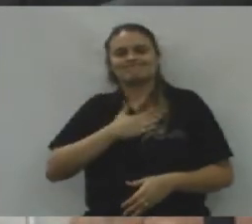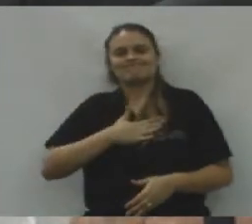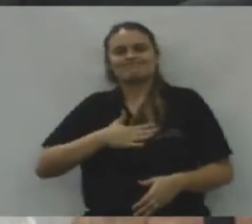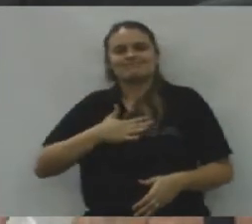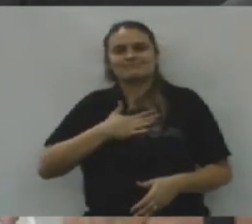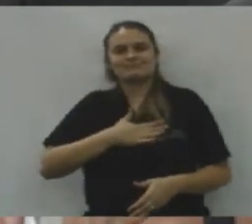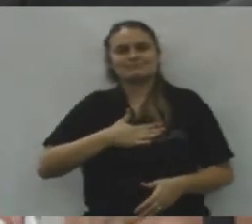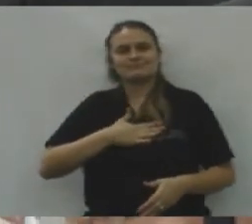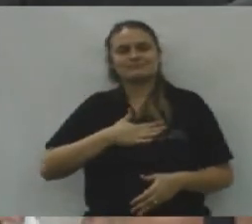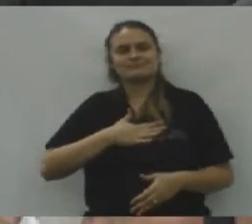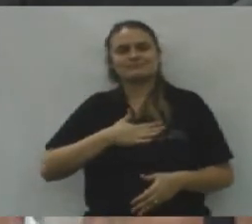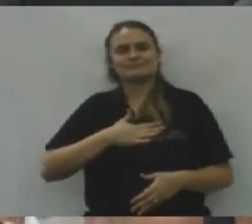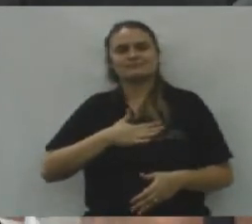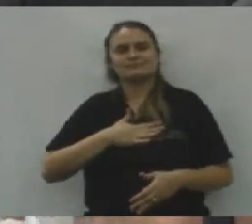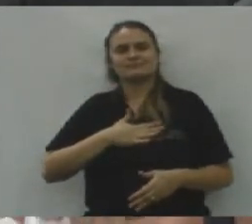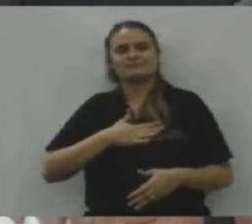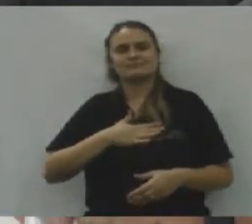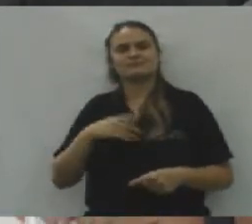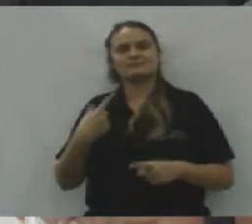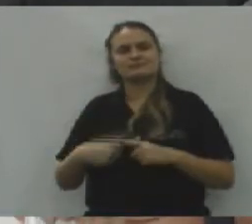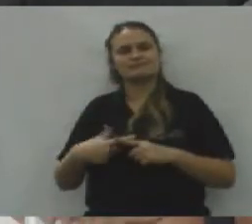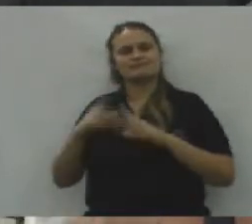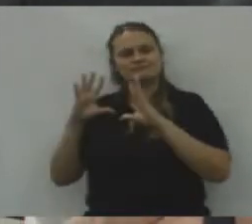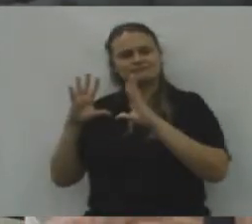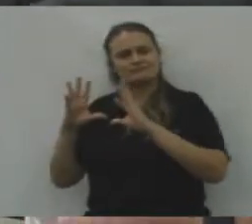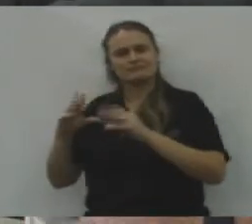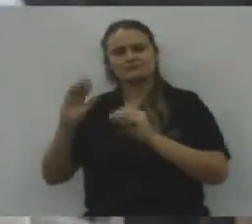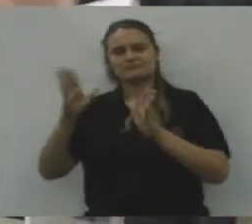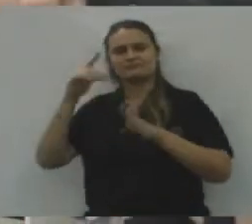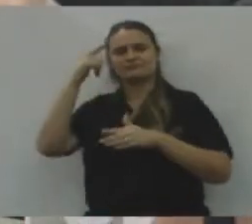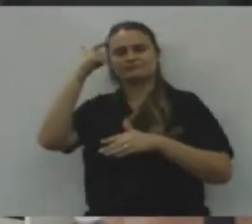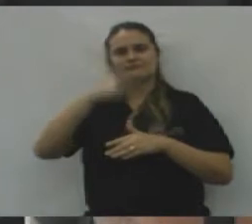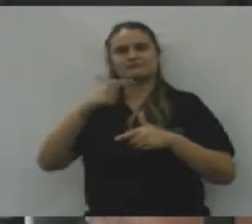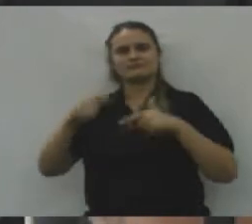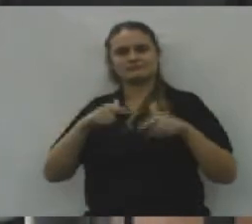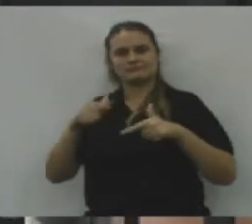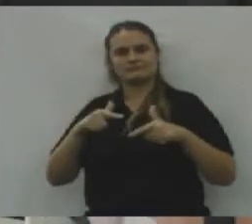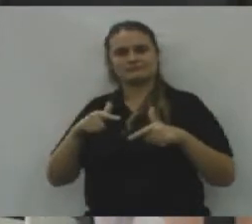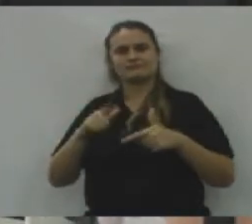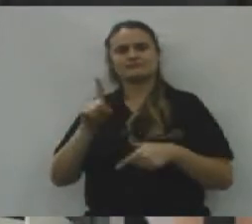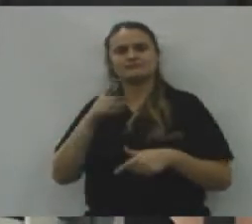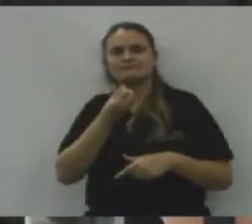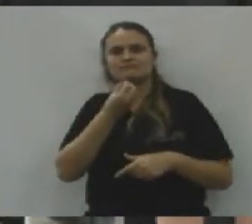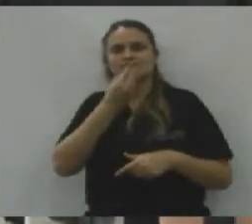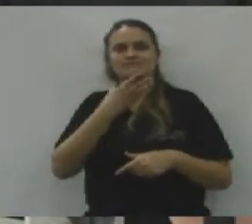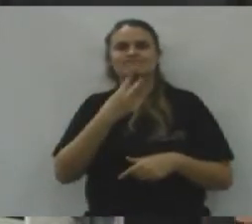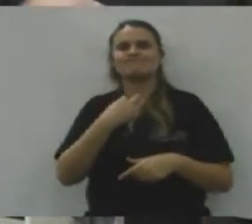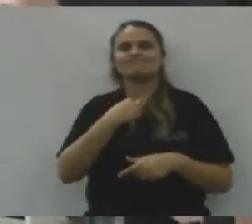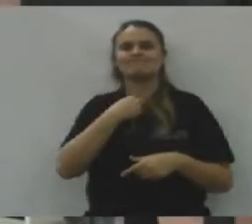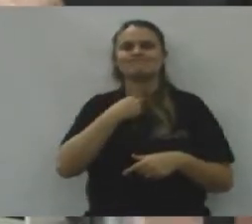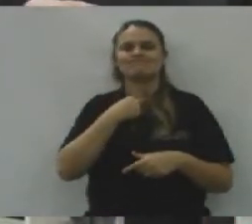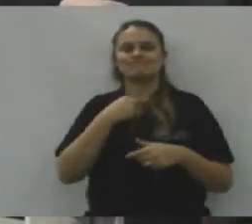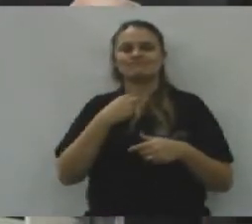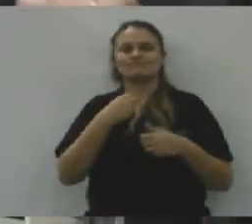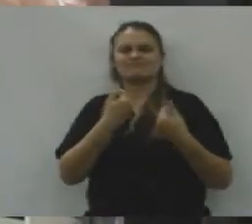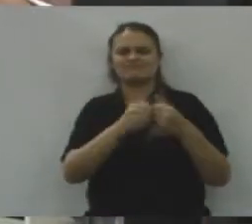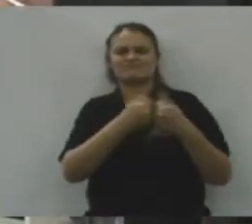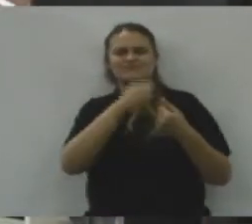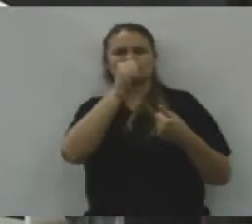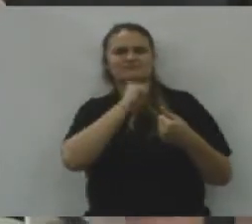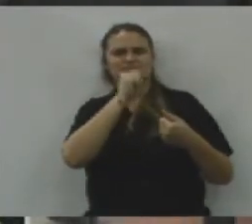agradecido a eles por tudo que eles já fizeram por nossa cidade, mais do que merecidos. Eles não podem andar mais num ônibus que não